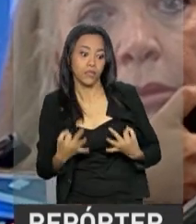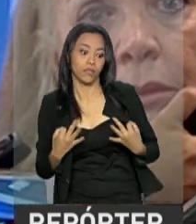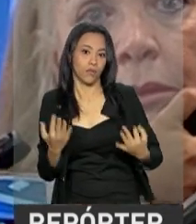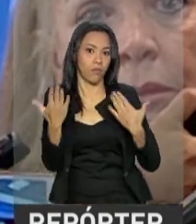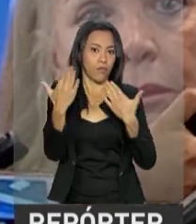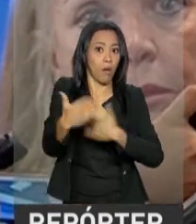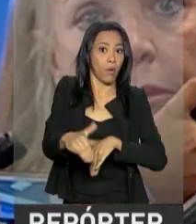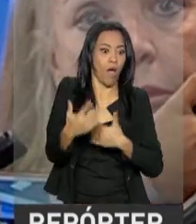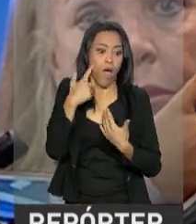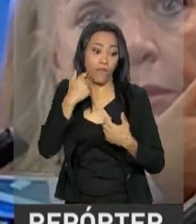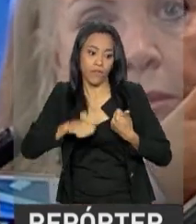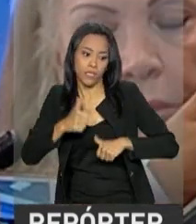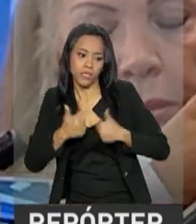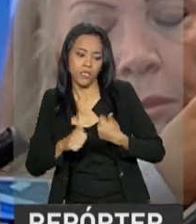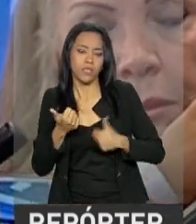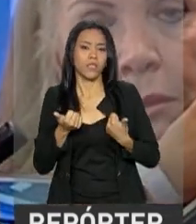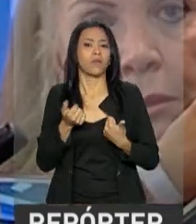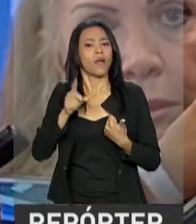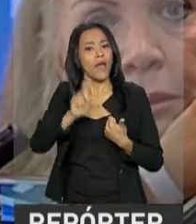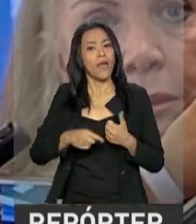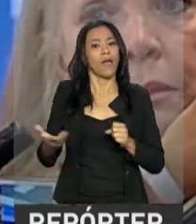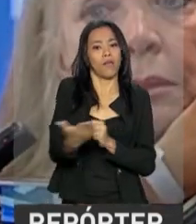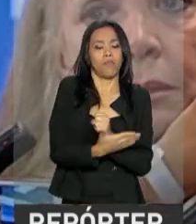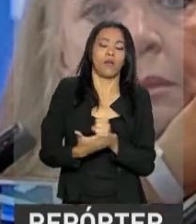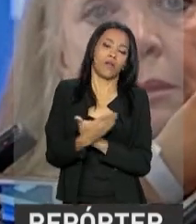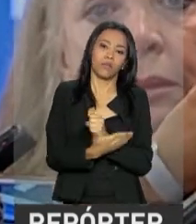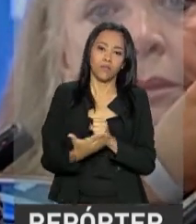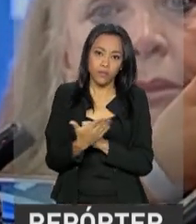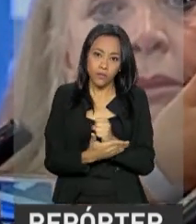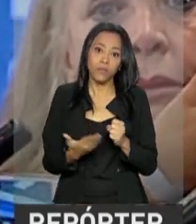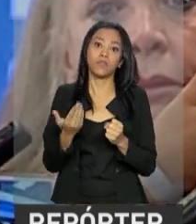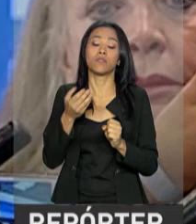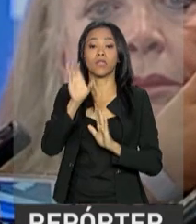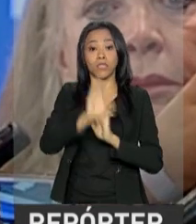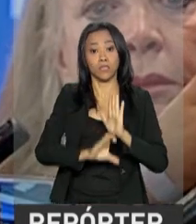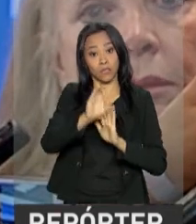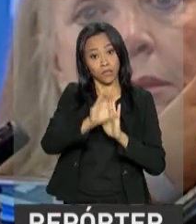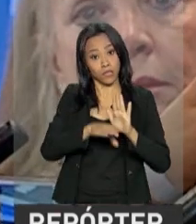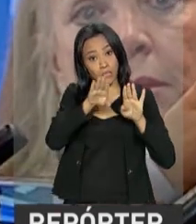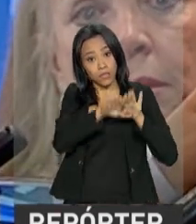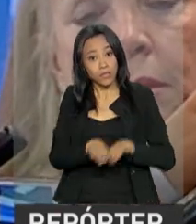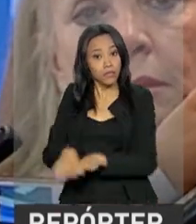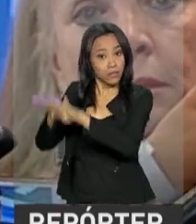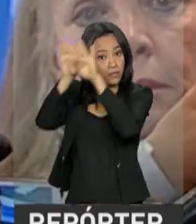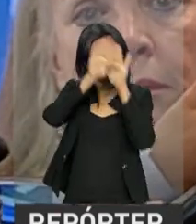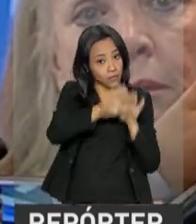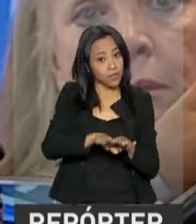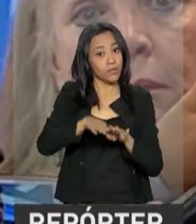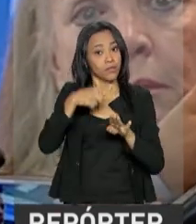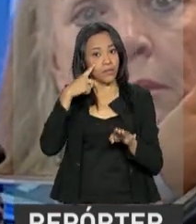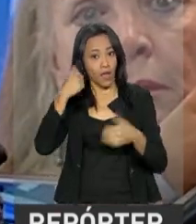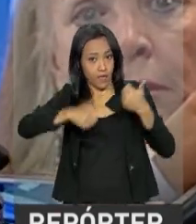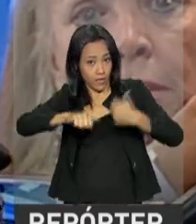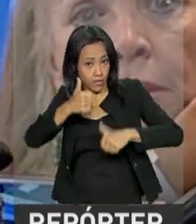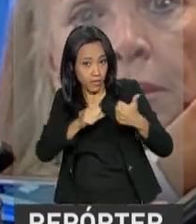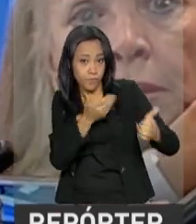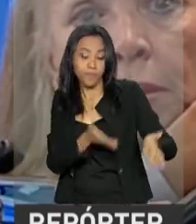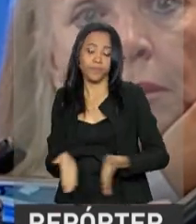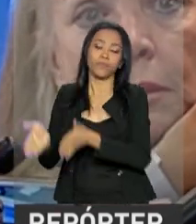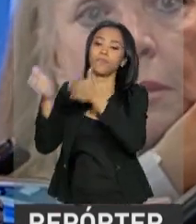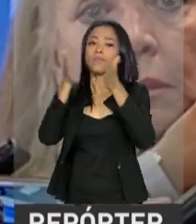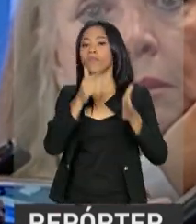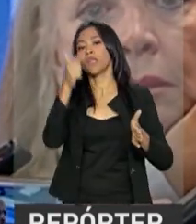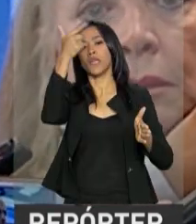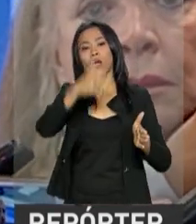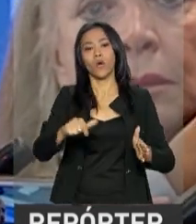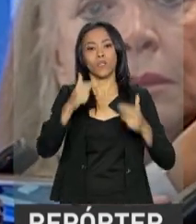que comanda no currículo mas pela primeira vez a base nacional comum curricular como do processo de avaliação ea outra grande novidade